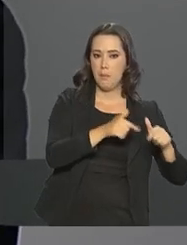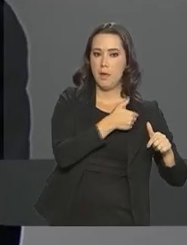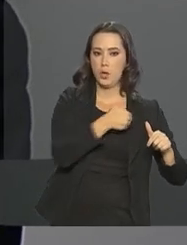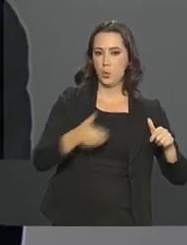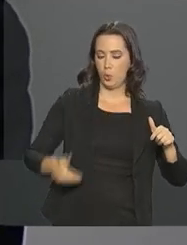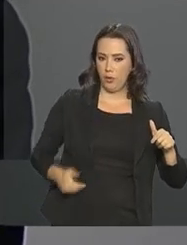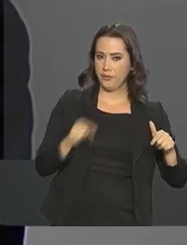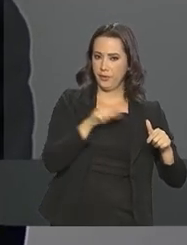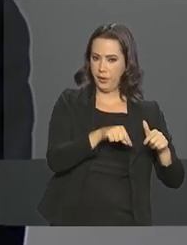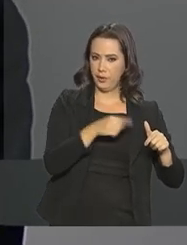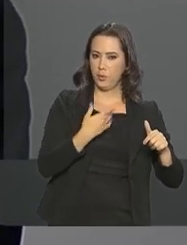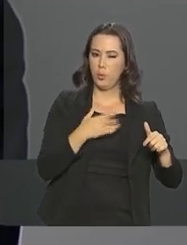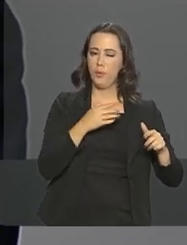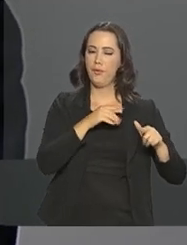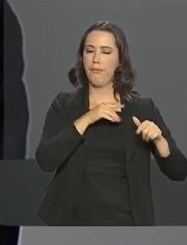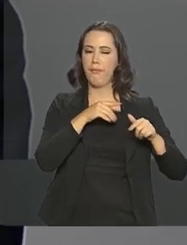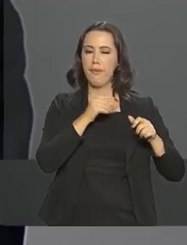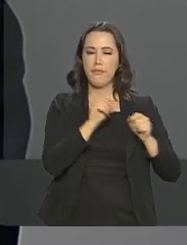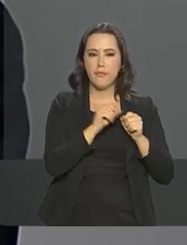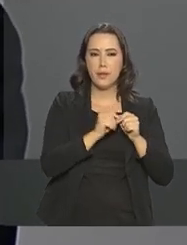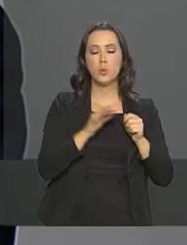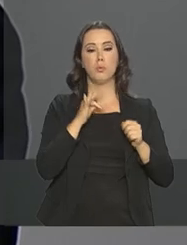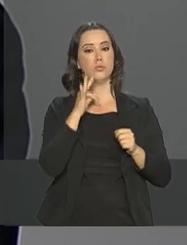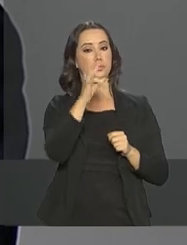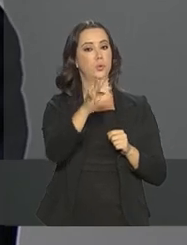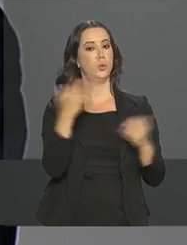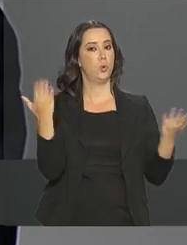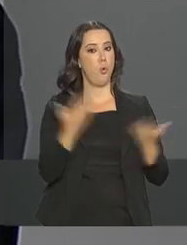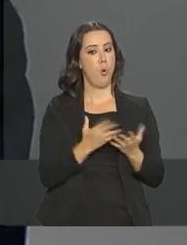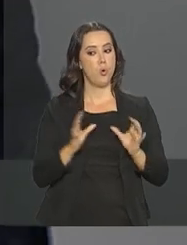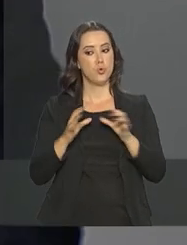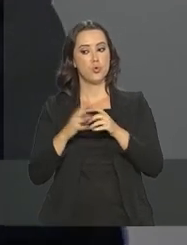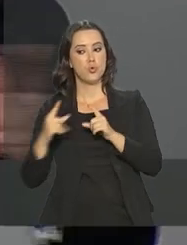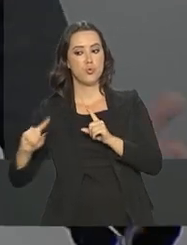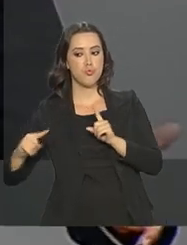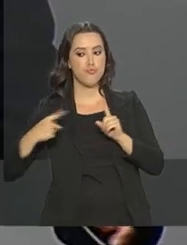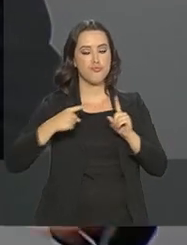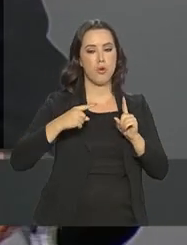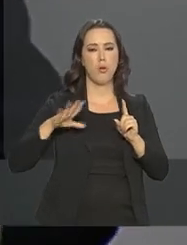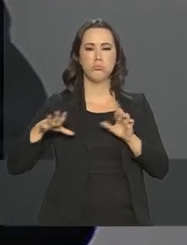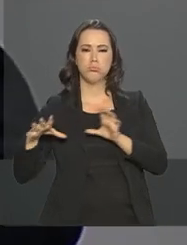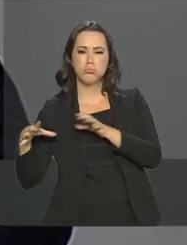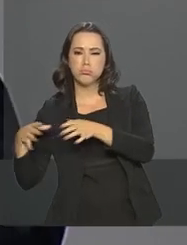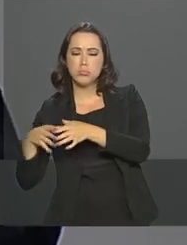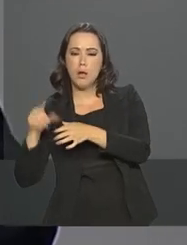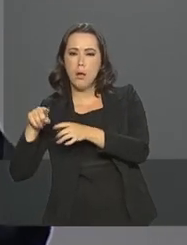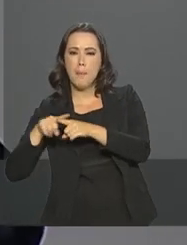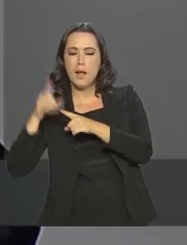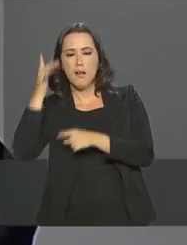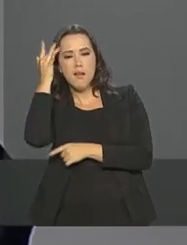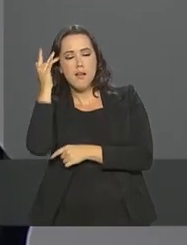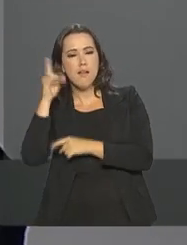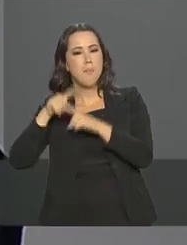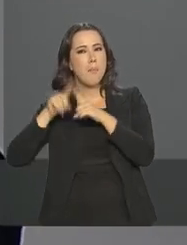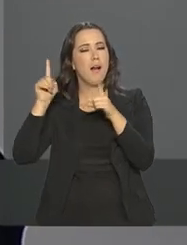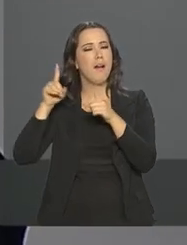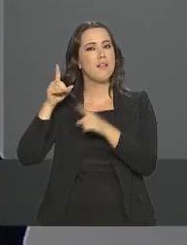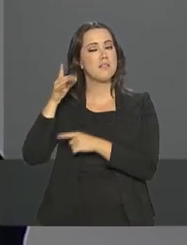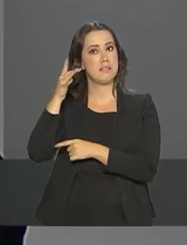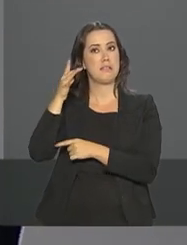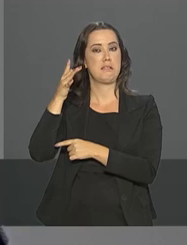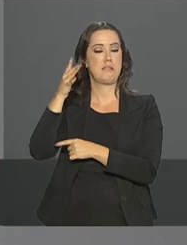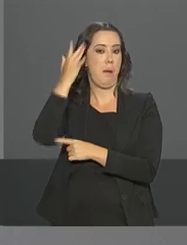futuro né então pode ser que hoje a oposição seja oposição mas amanhã ela pode vir a situação